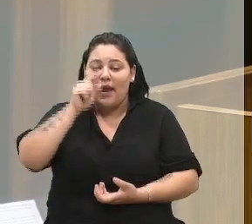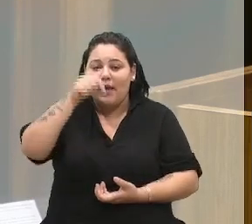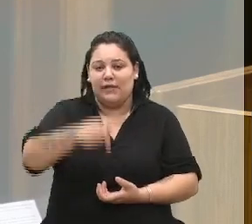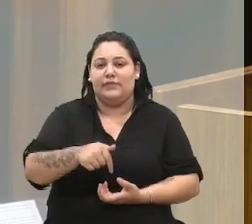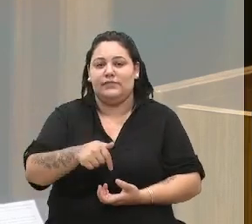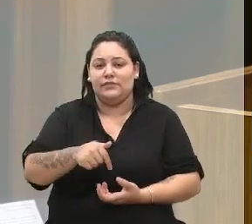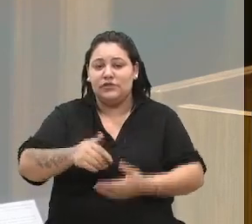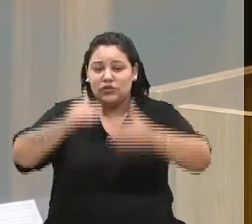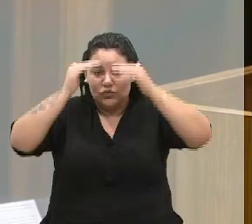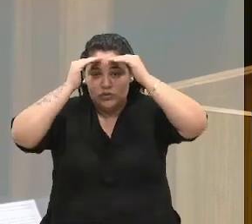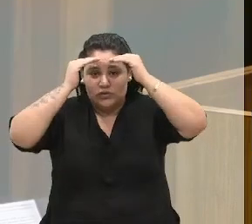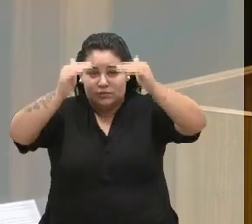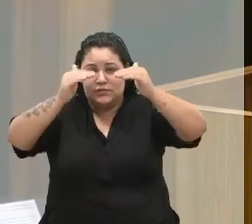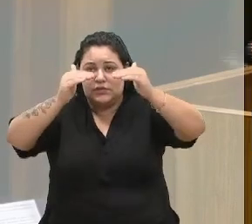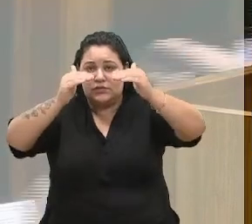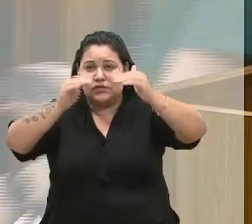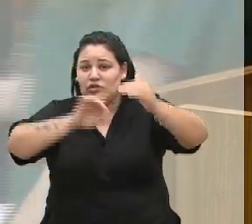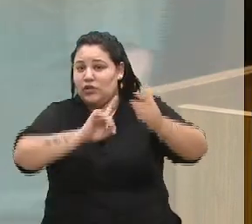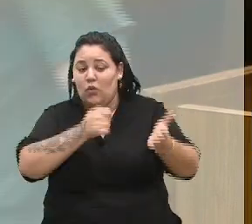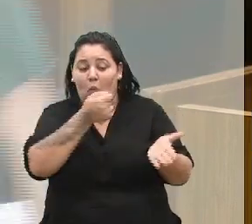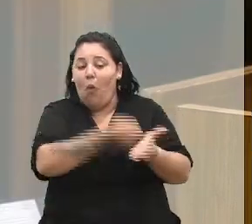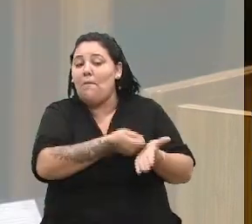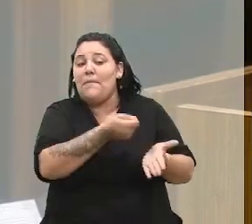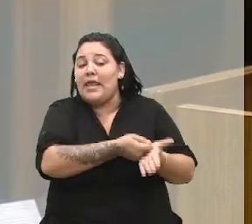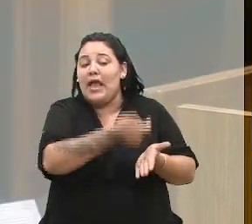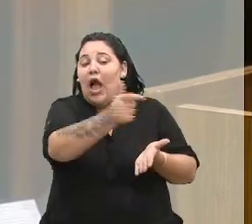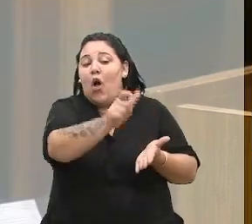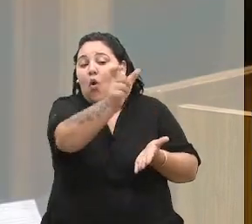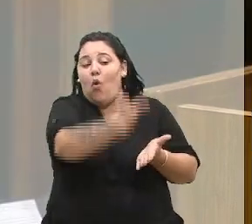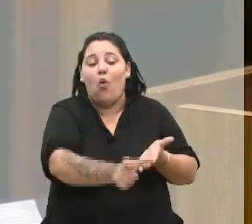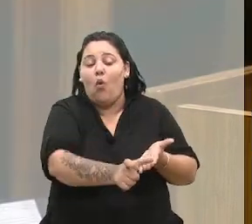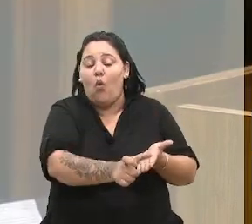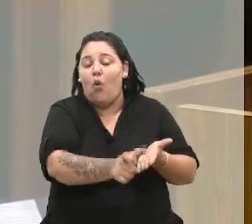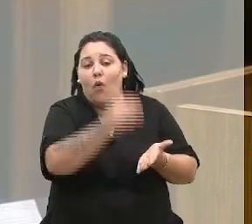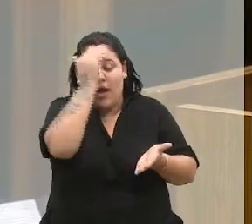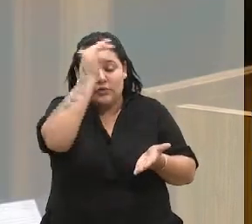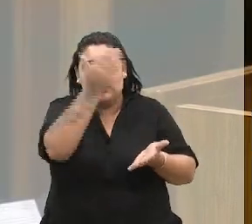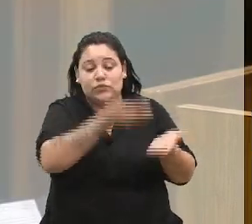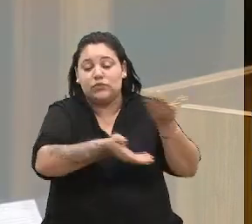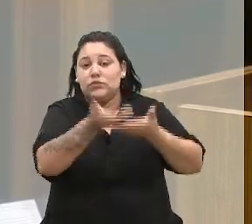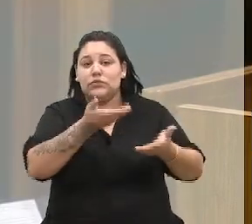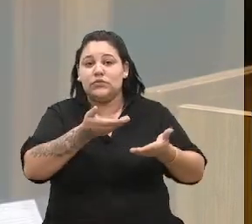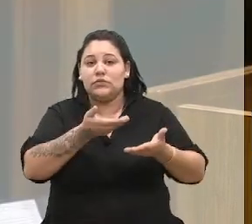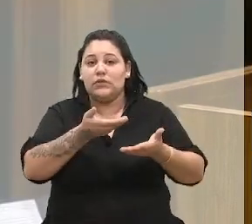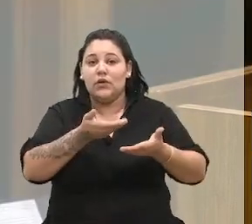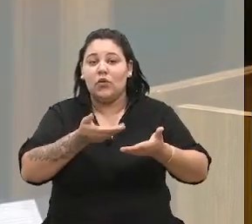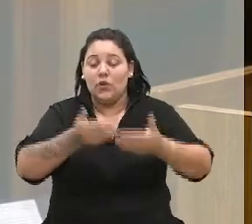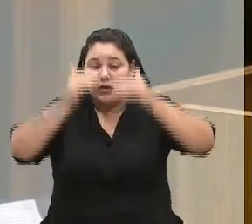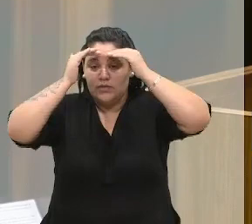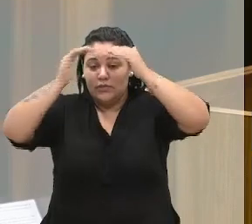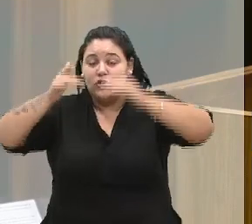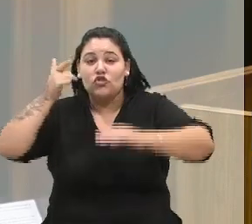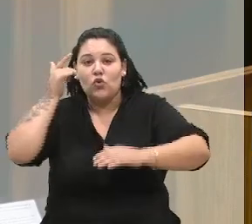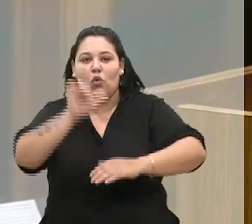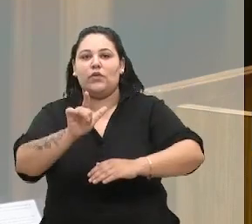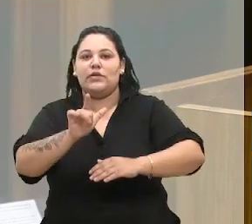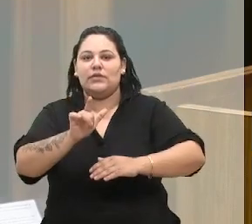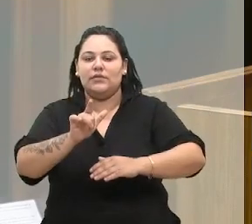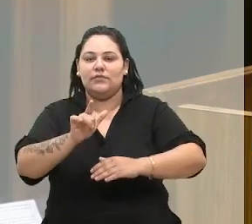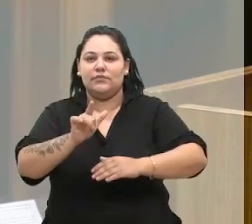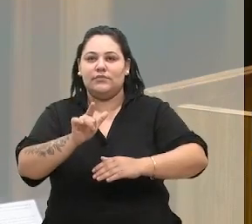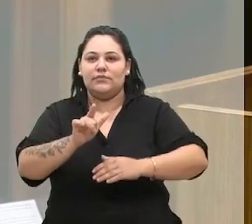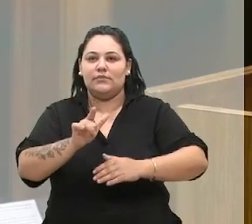o respeito a gente não obriga os outros a respeitar. O respeito a gente conquista respeitando os